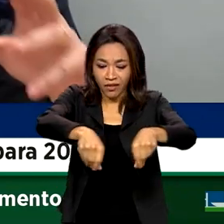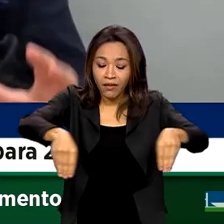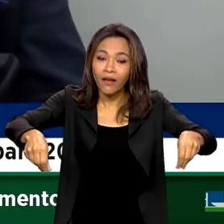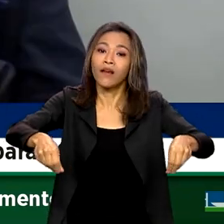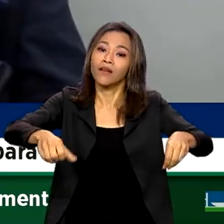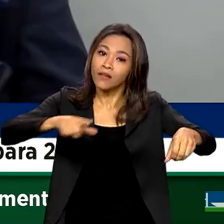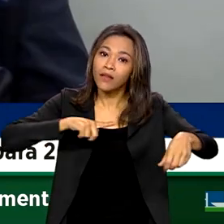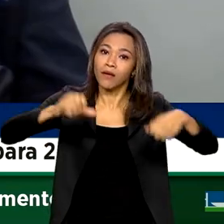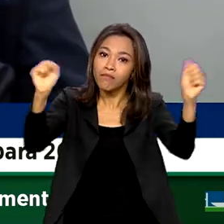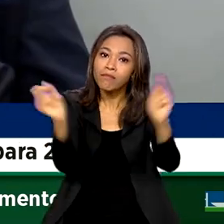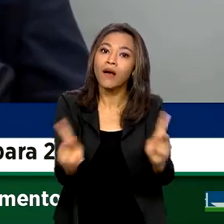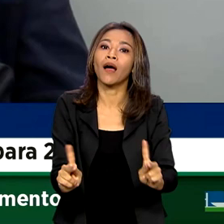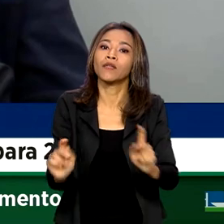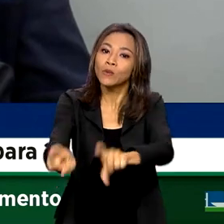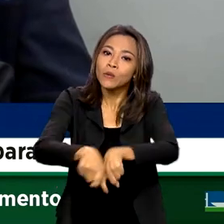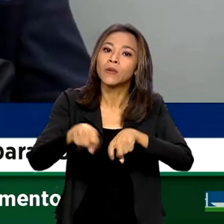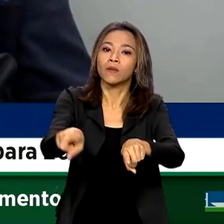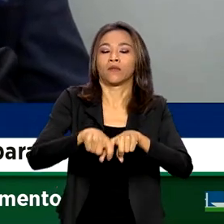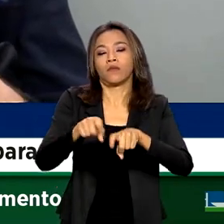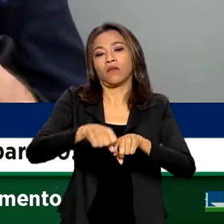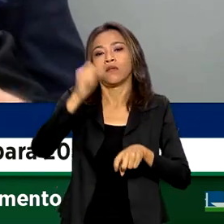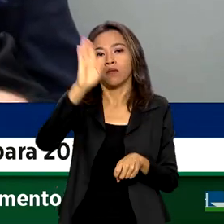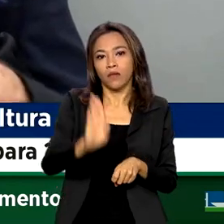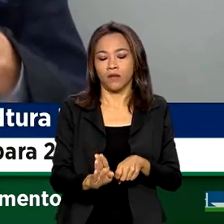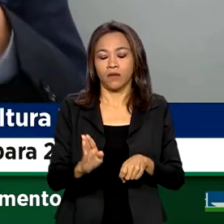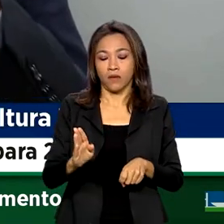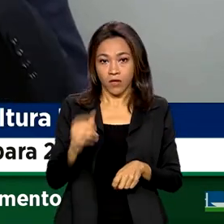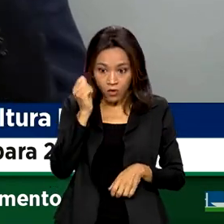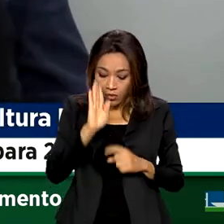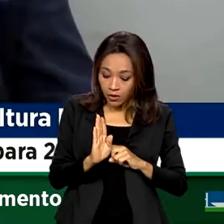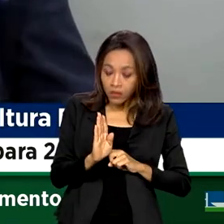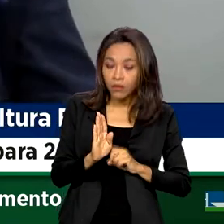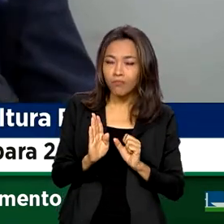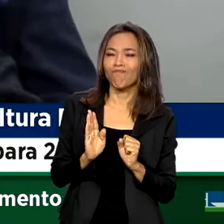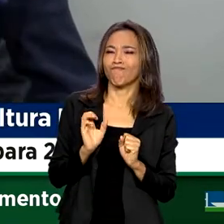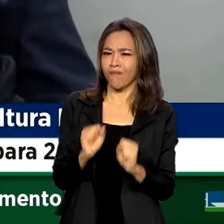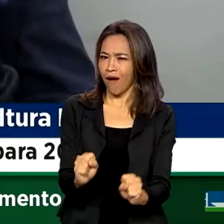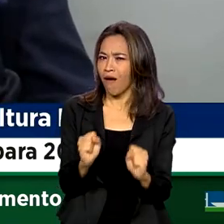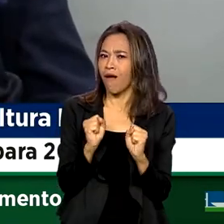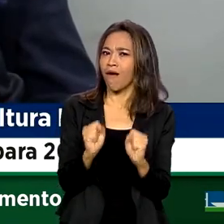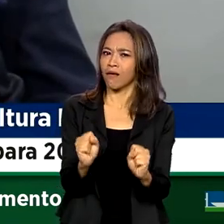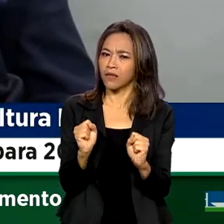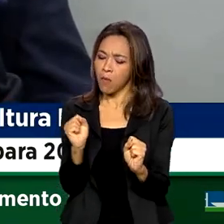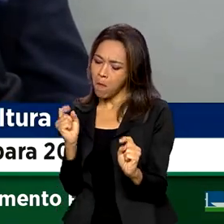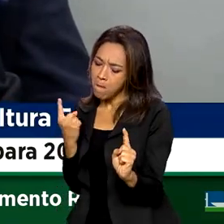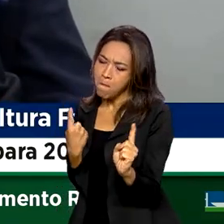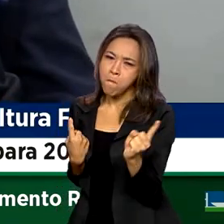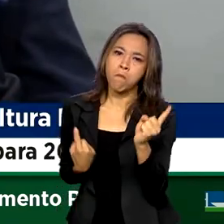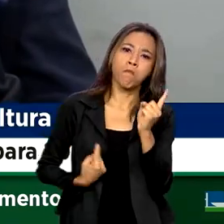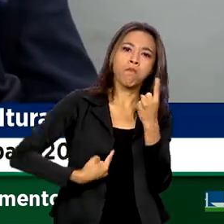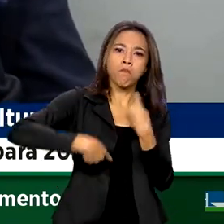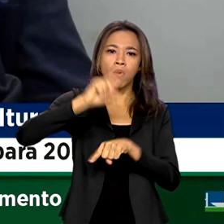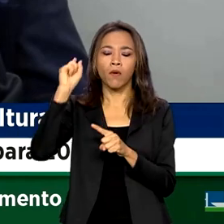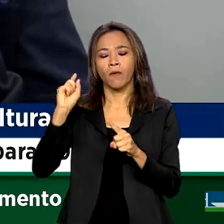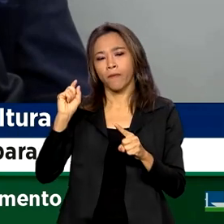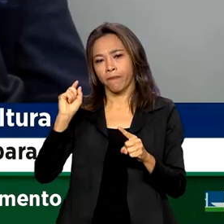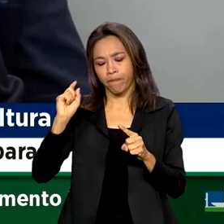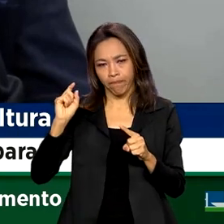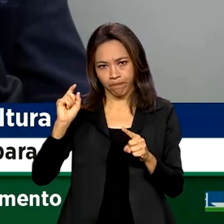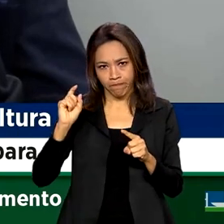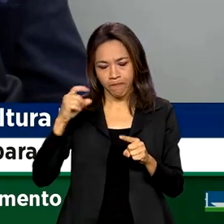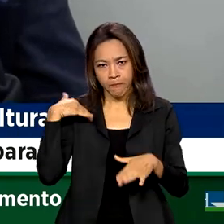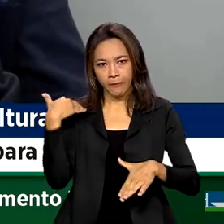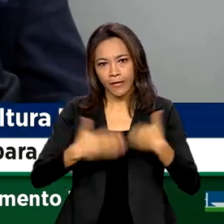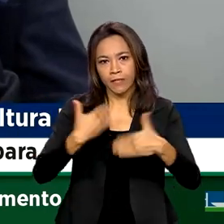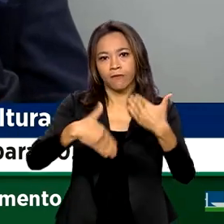ambiente de paz no campo do Brasil, para que o Brasil possa dar esse salto de desenvolvimento, porque